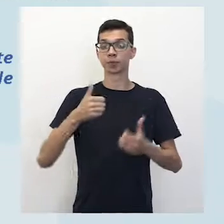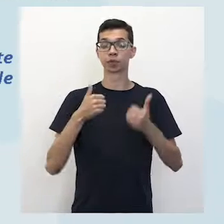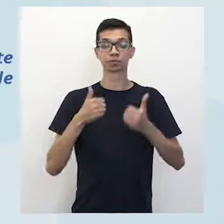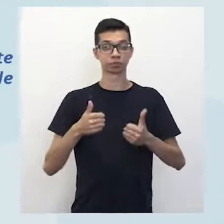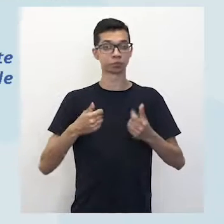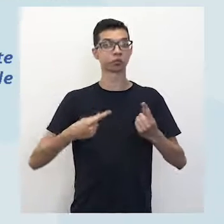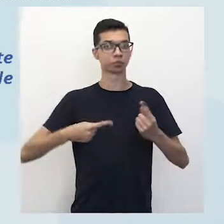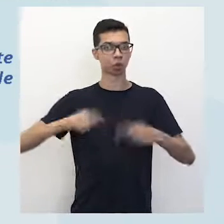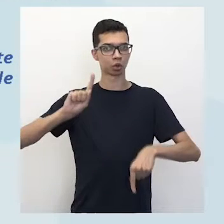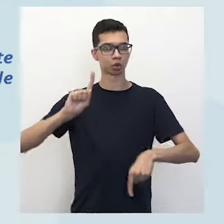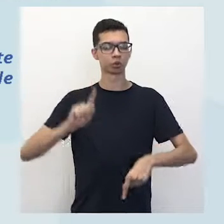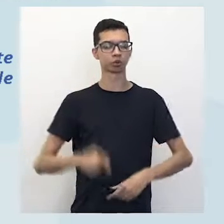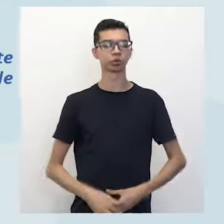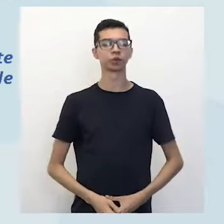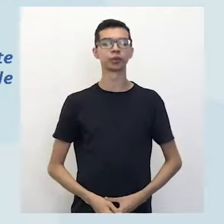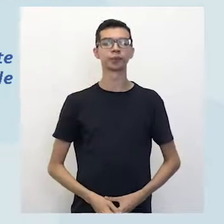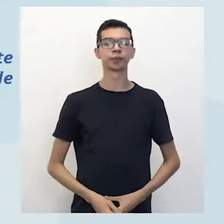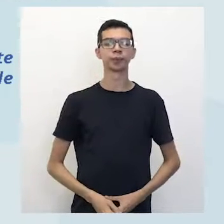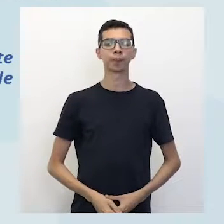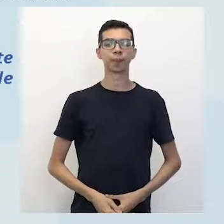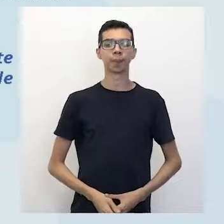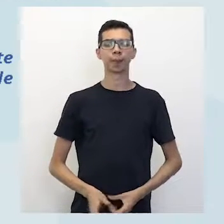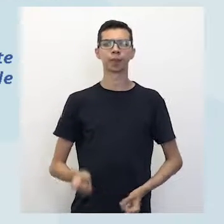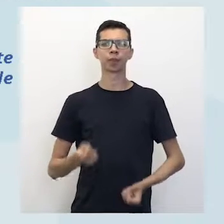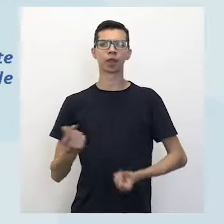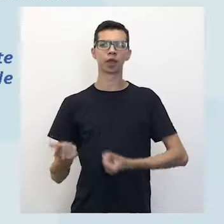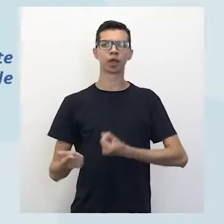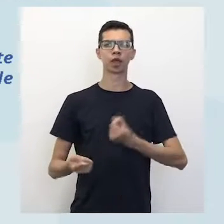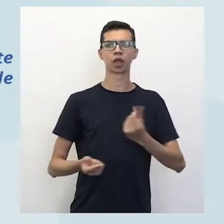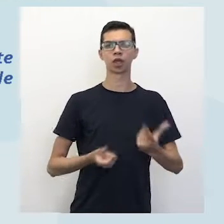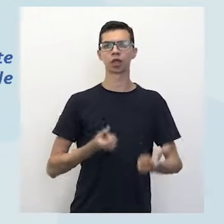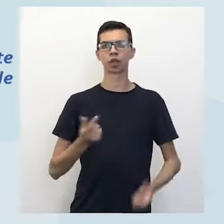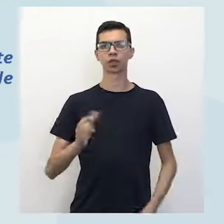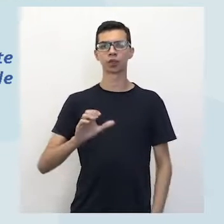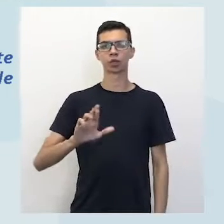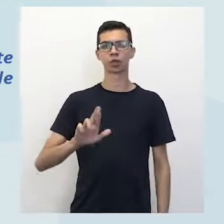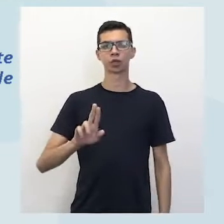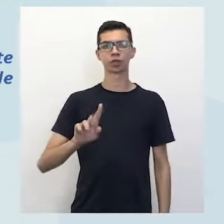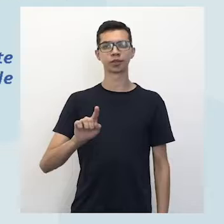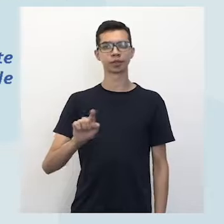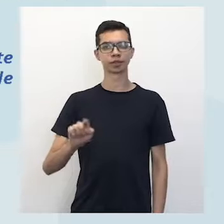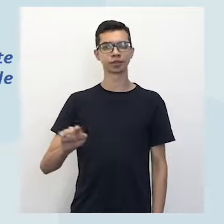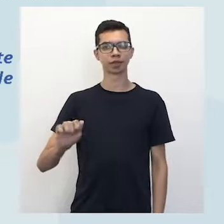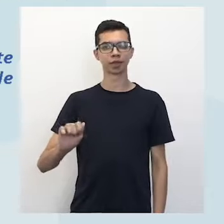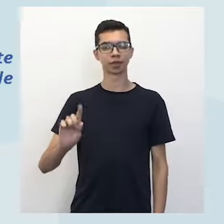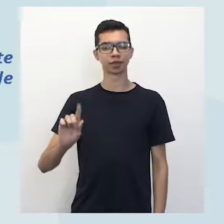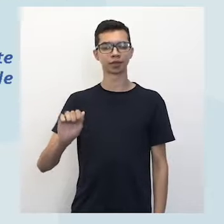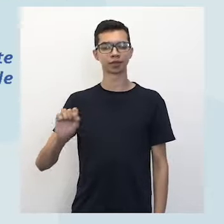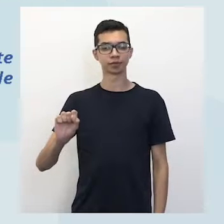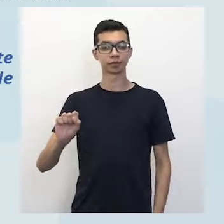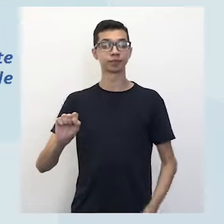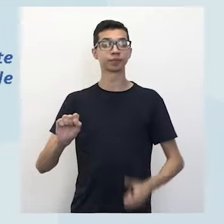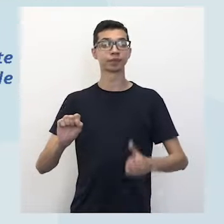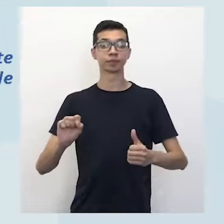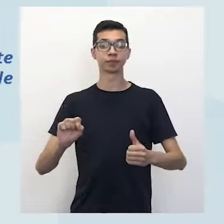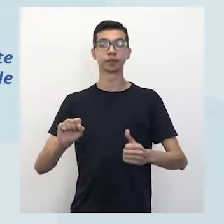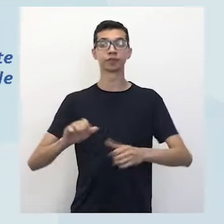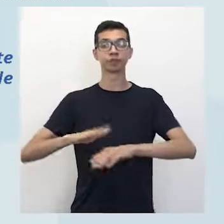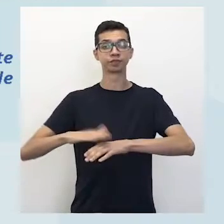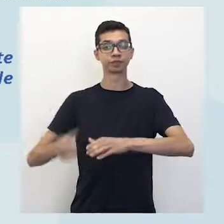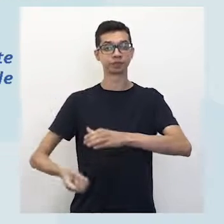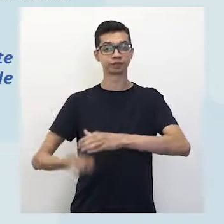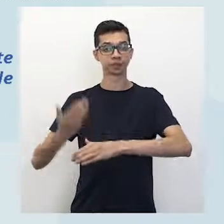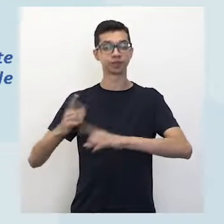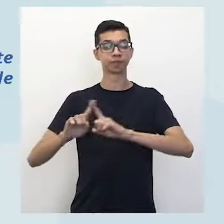Alguns estados cruzados foram estabelecidos. Entretanto, os turcos acabaram revertendo as conquistas